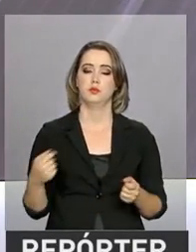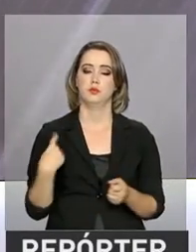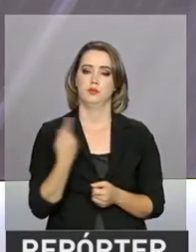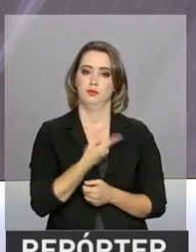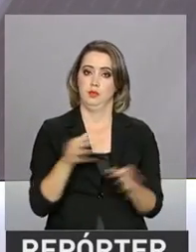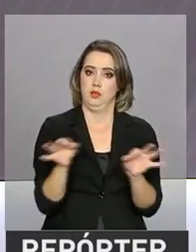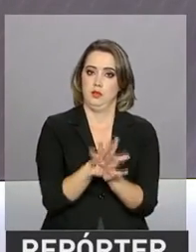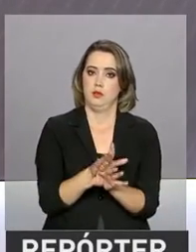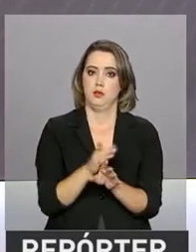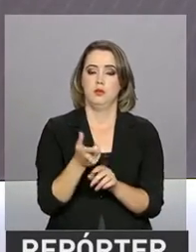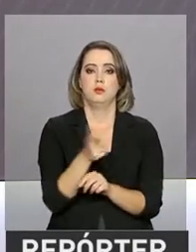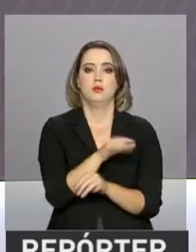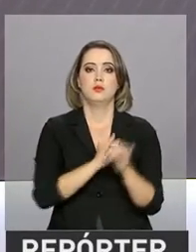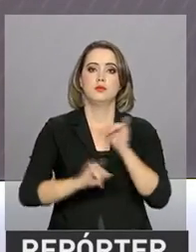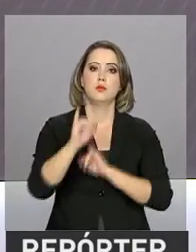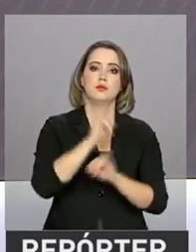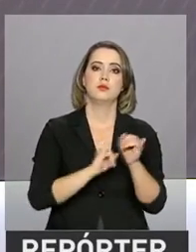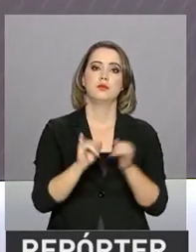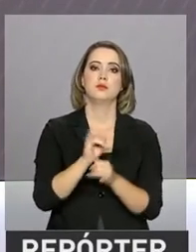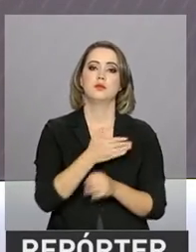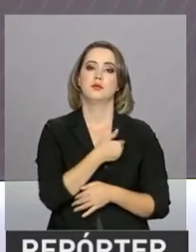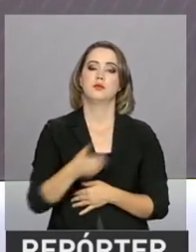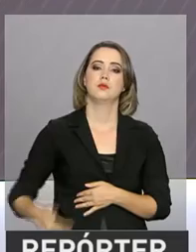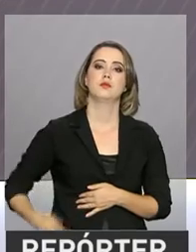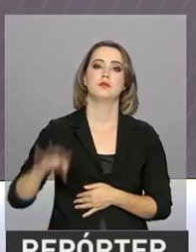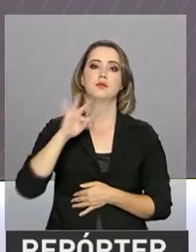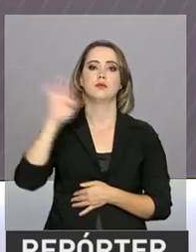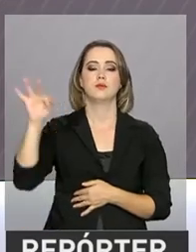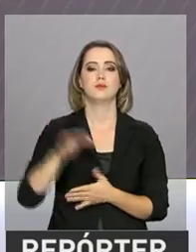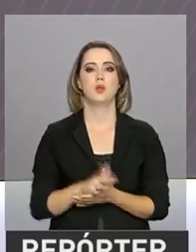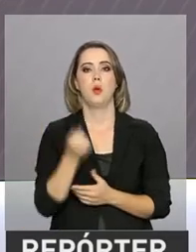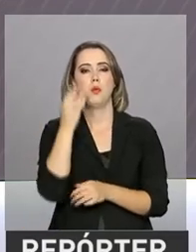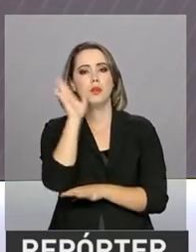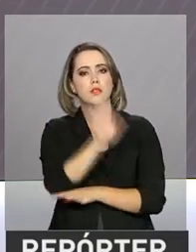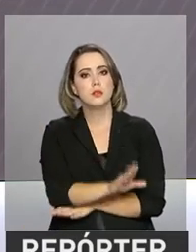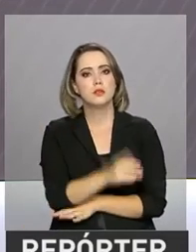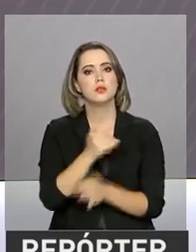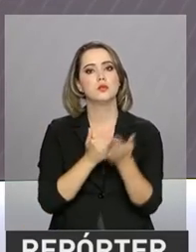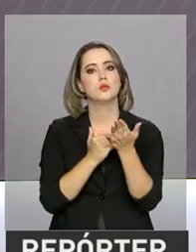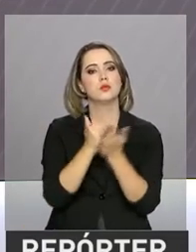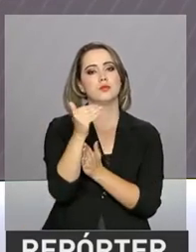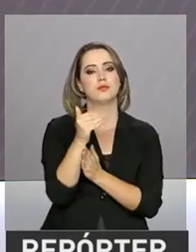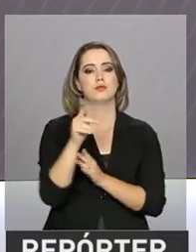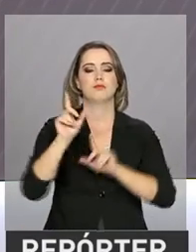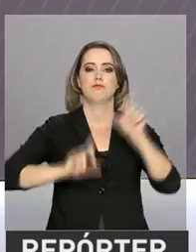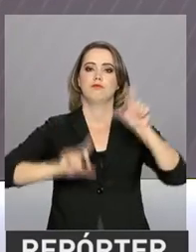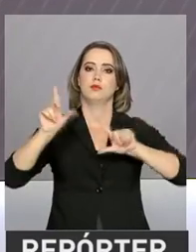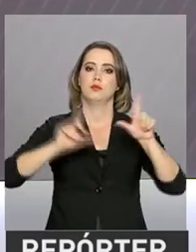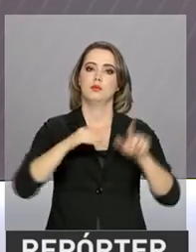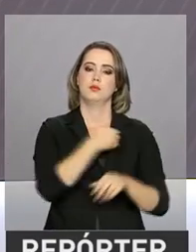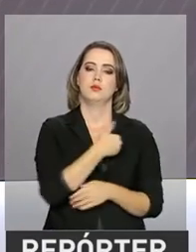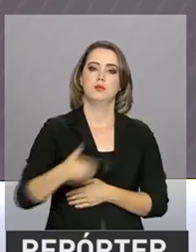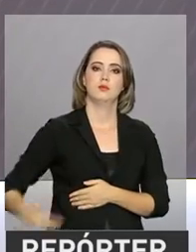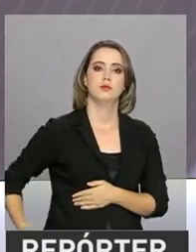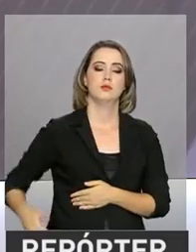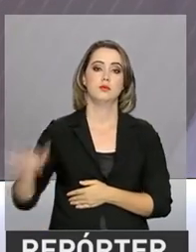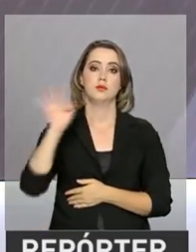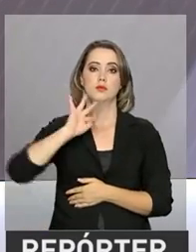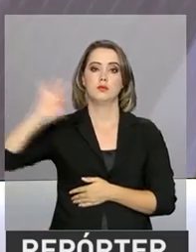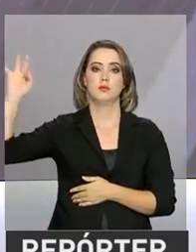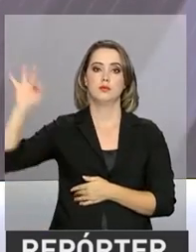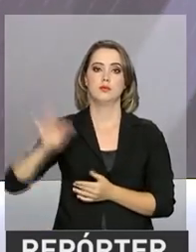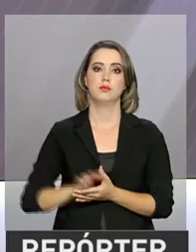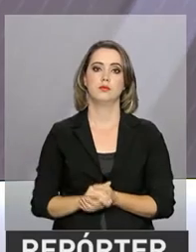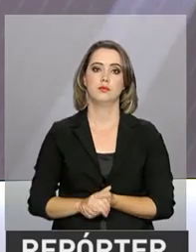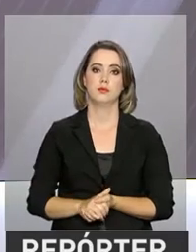voltamos a qualquer momento com outras notícias do governo federal uma ótima tarde pra você continue com a gente aqui na nbr a tv do